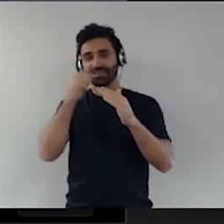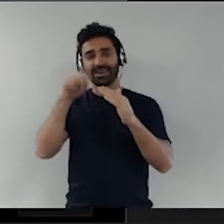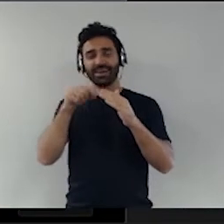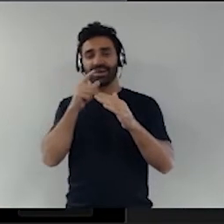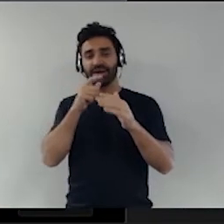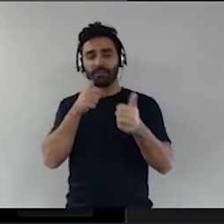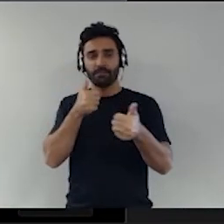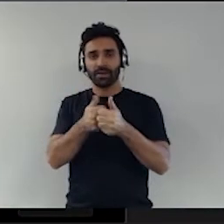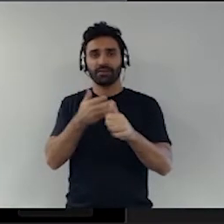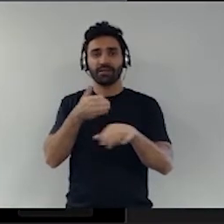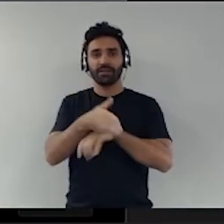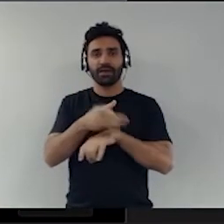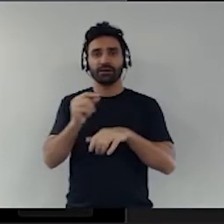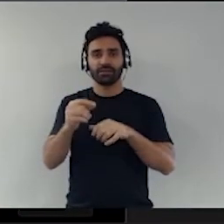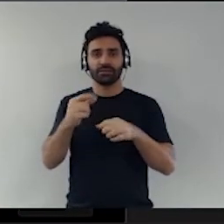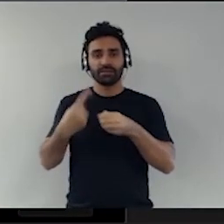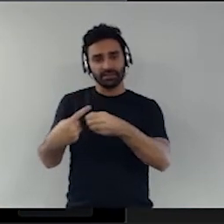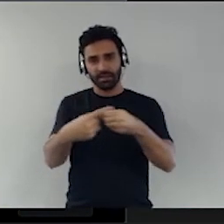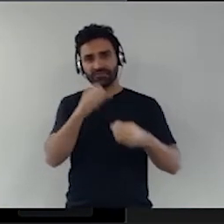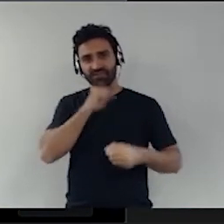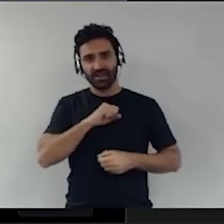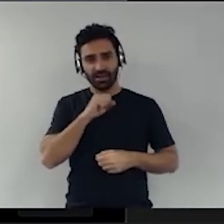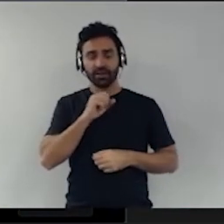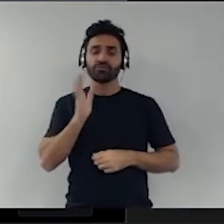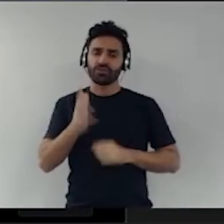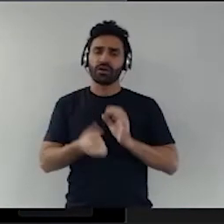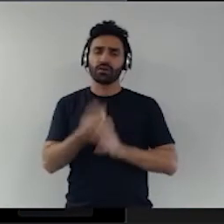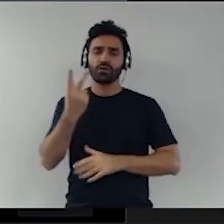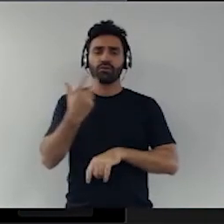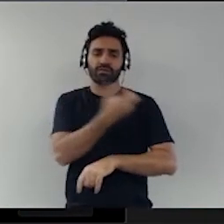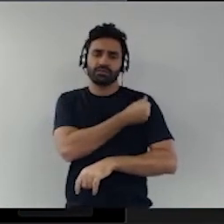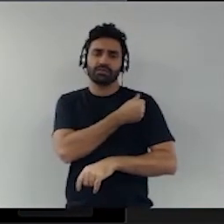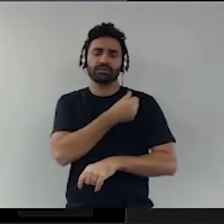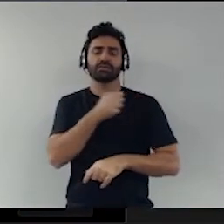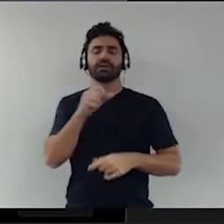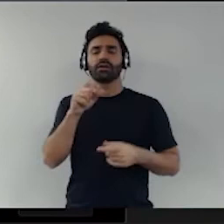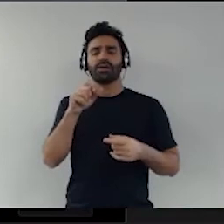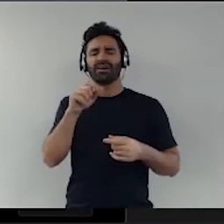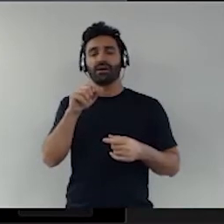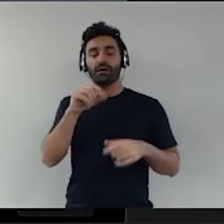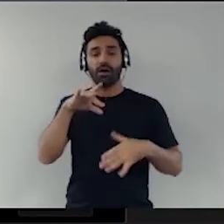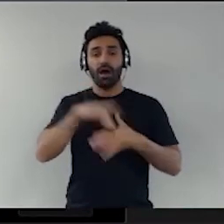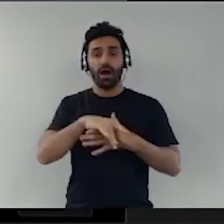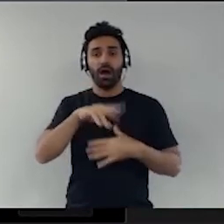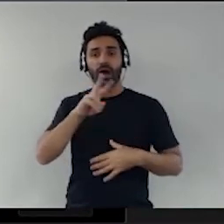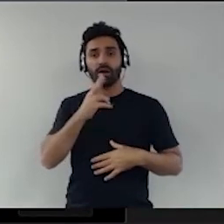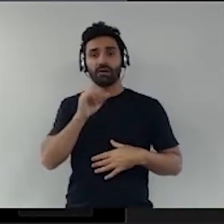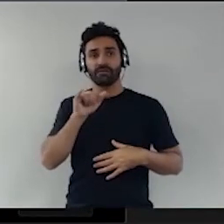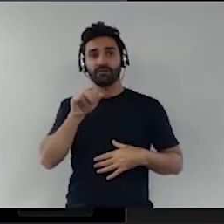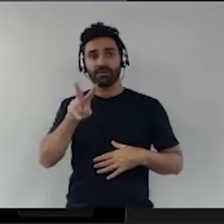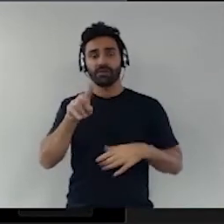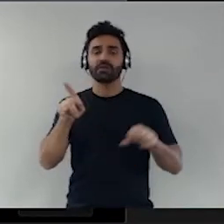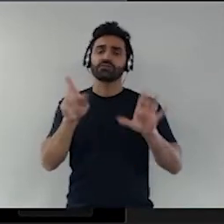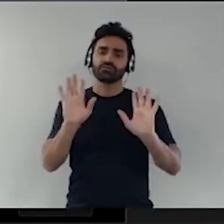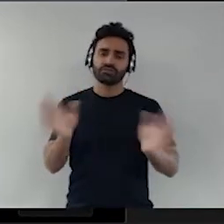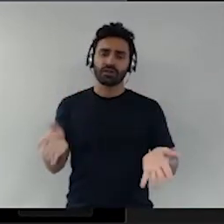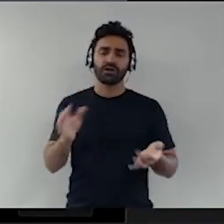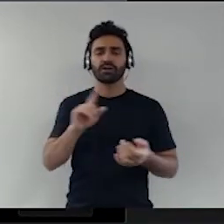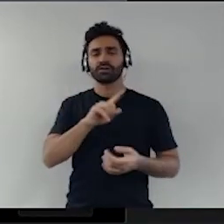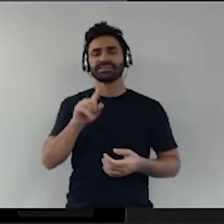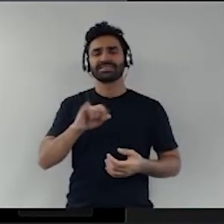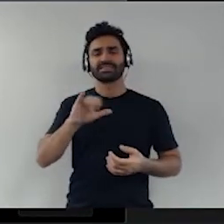da cidade antiga. A gente já desenvolveu vacina para AIDS, a gente já desenvolveu kits para Zika